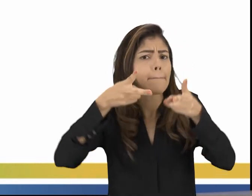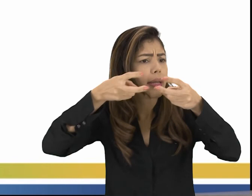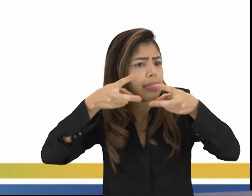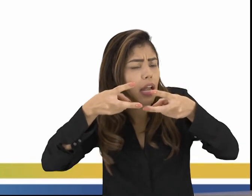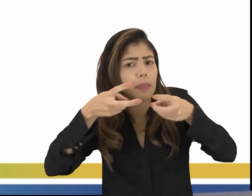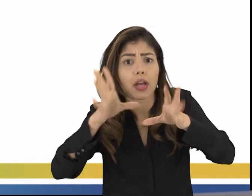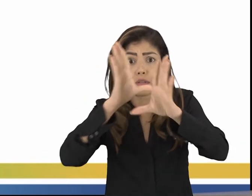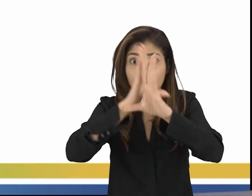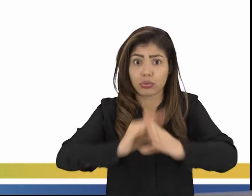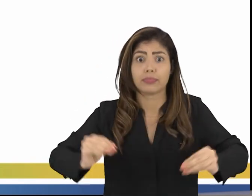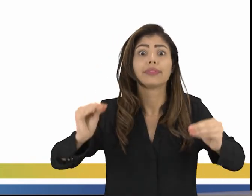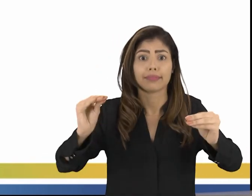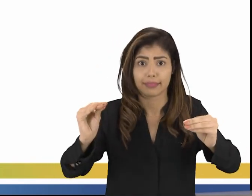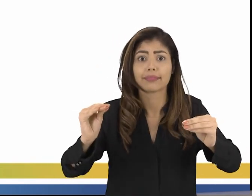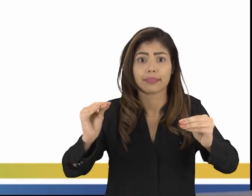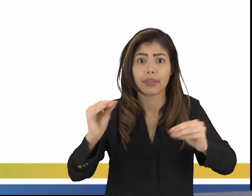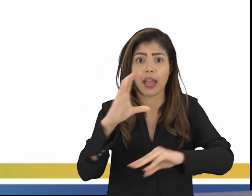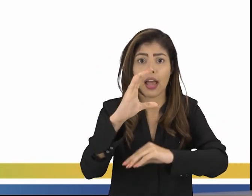ovo desaparecerá